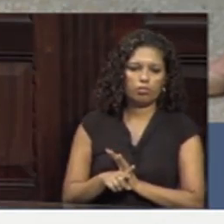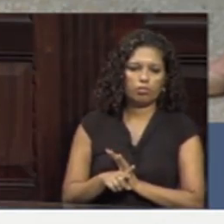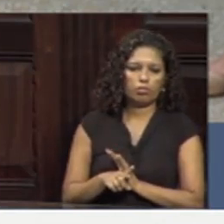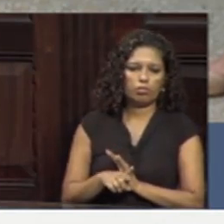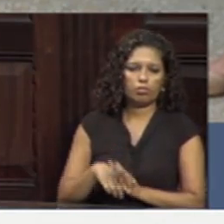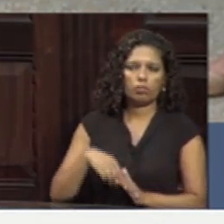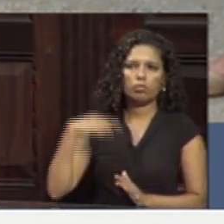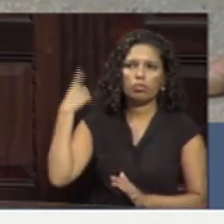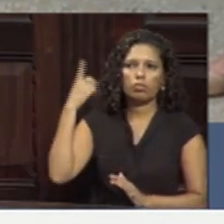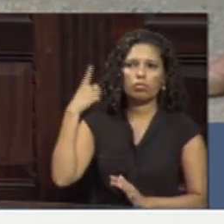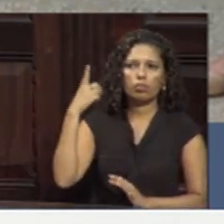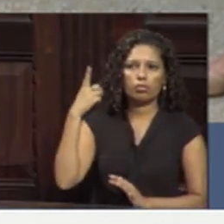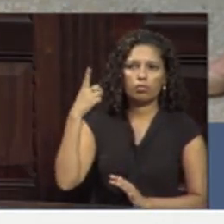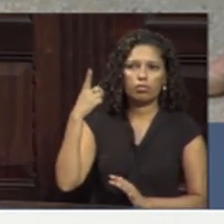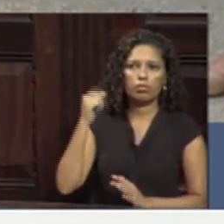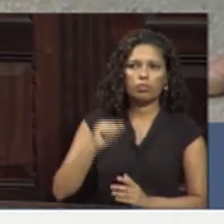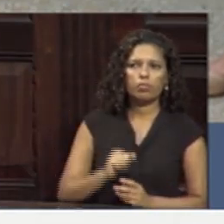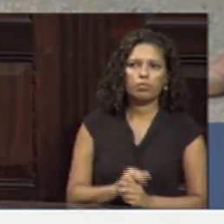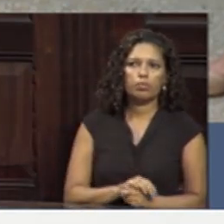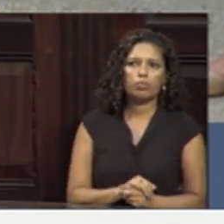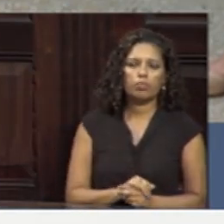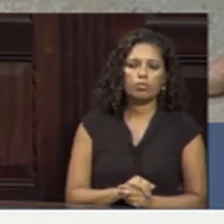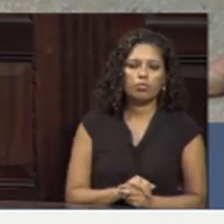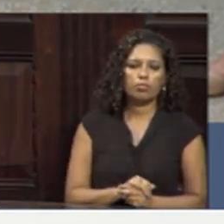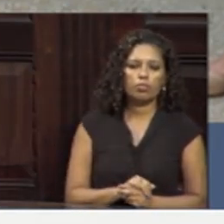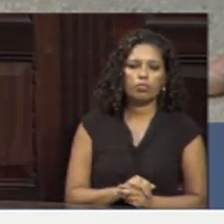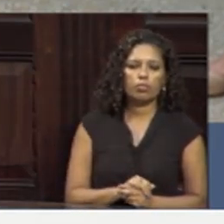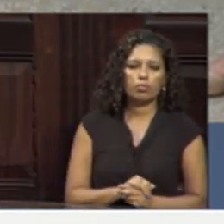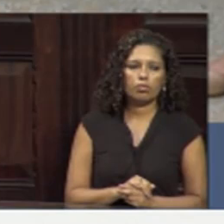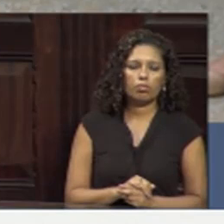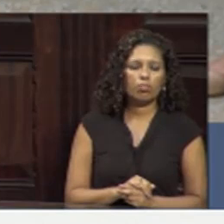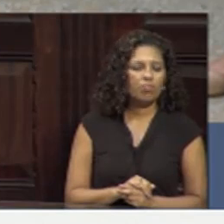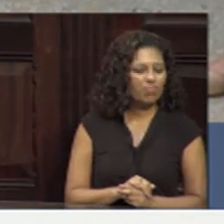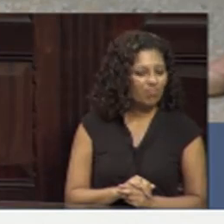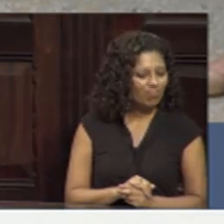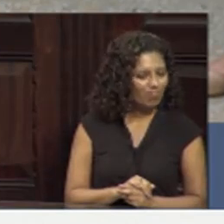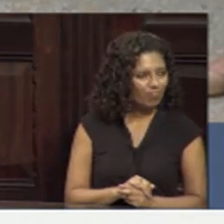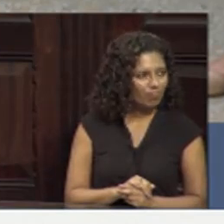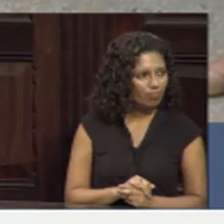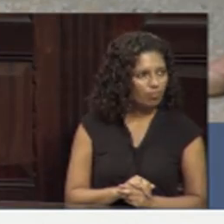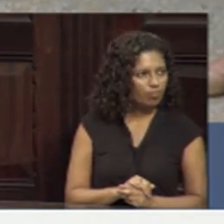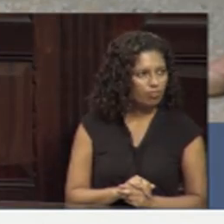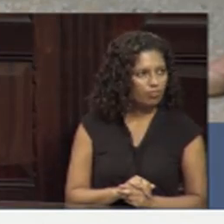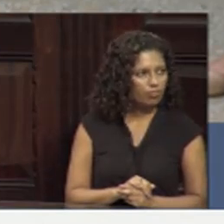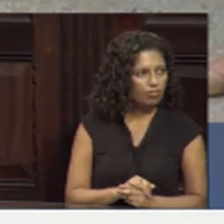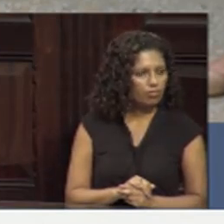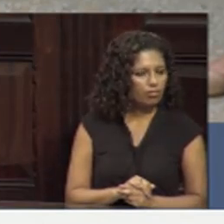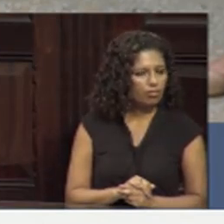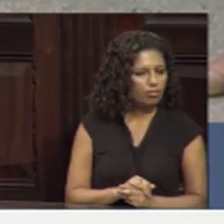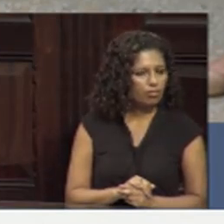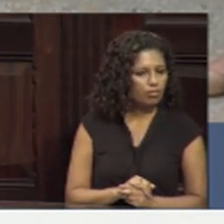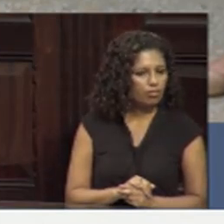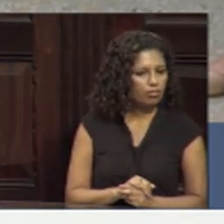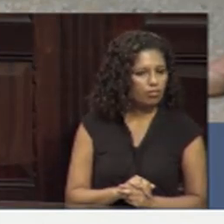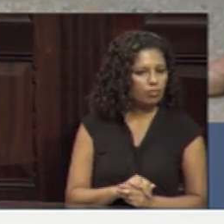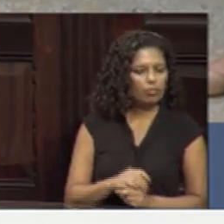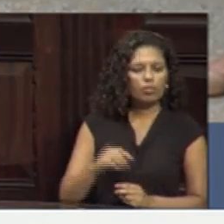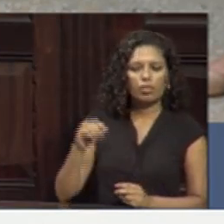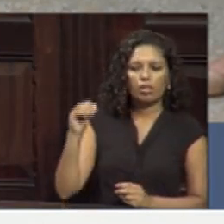Deputado Giulianelli, isso é uma execução política. E é uma